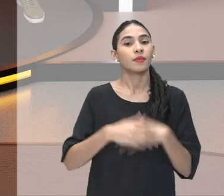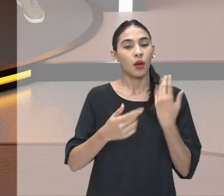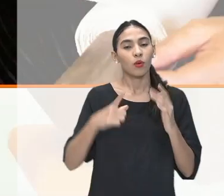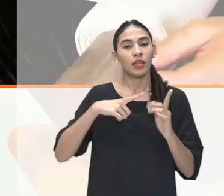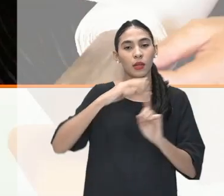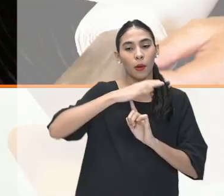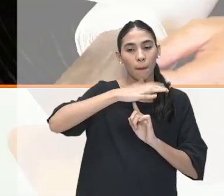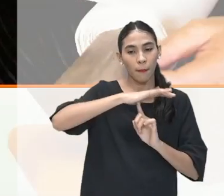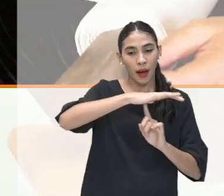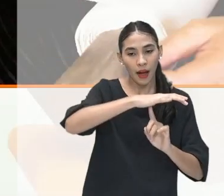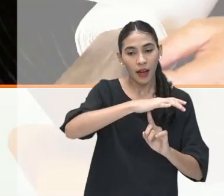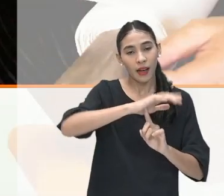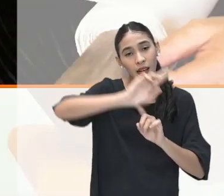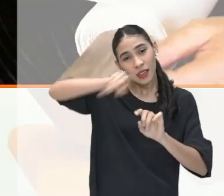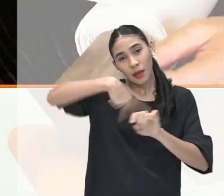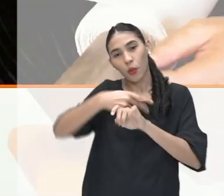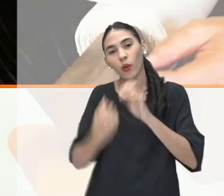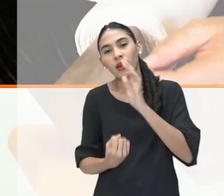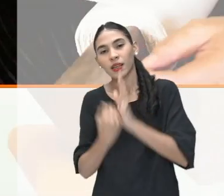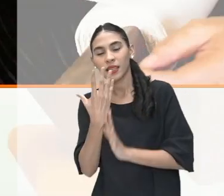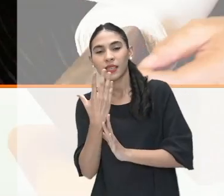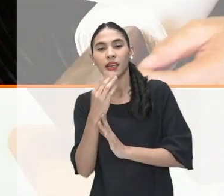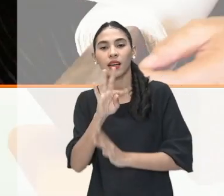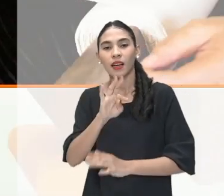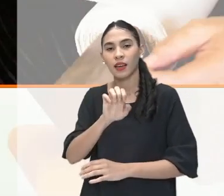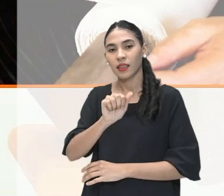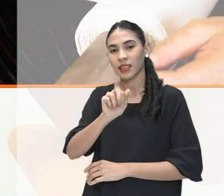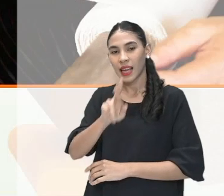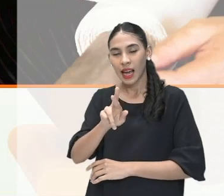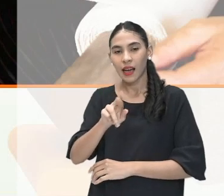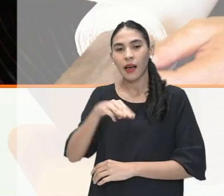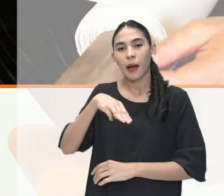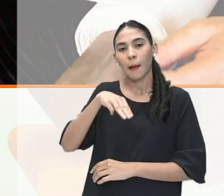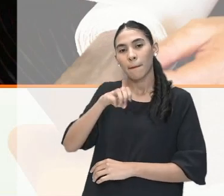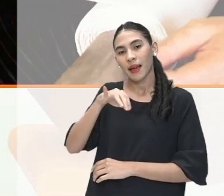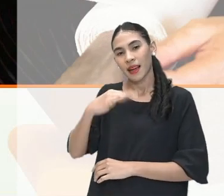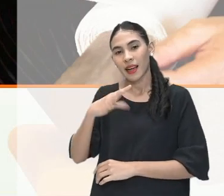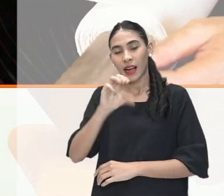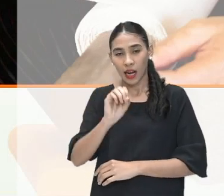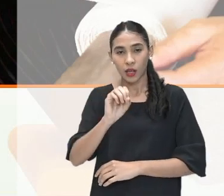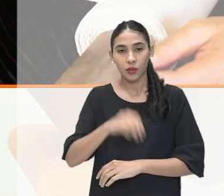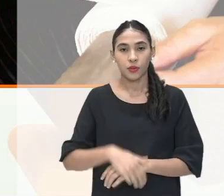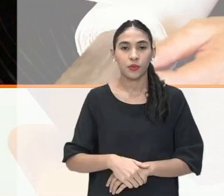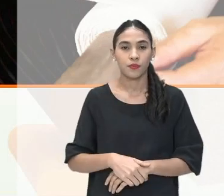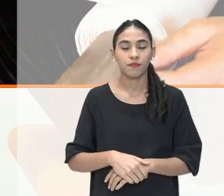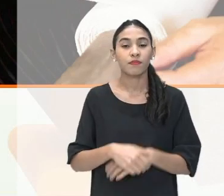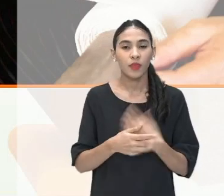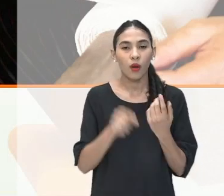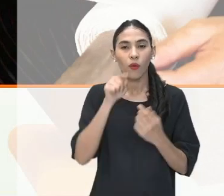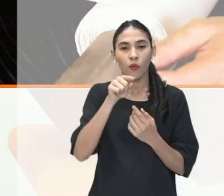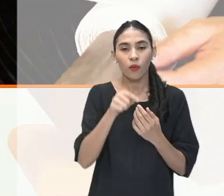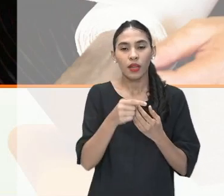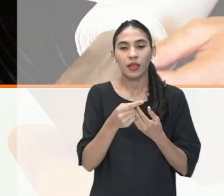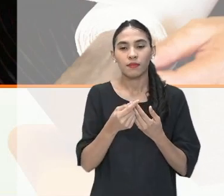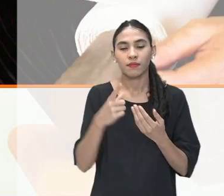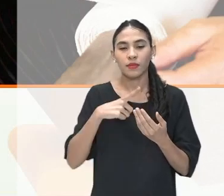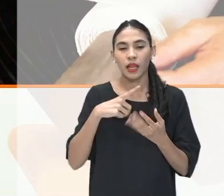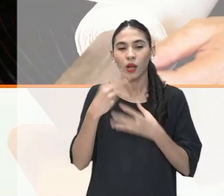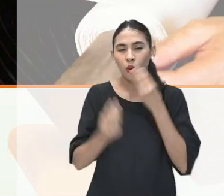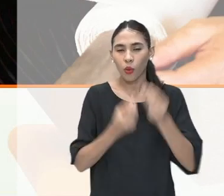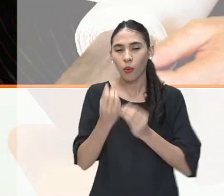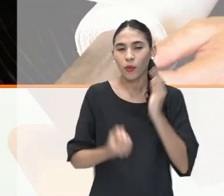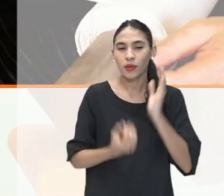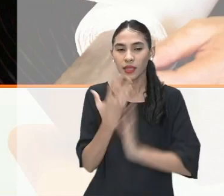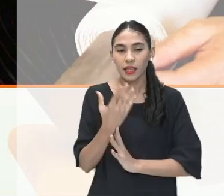foi possível você introduzir o tear mecânico. Então, a máquina de tecelagem elétrica foi